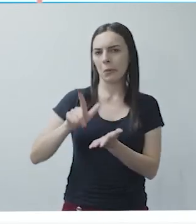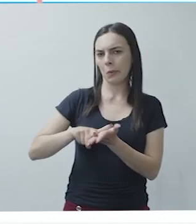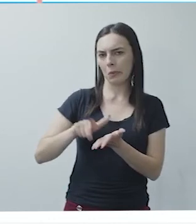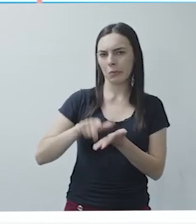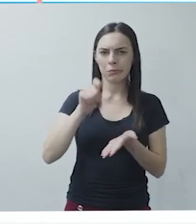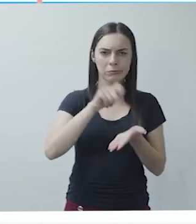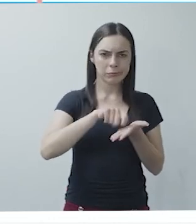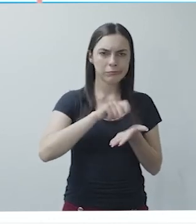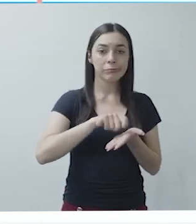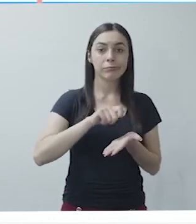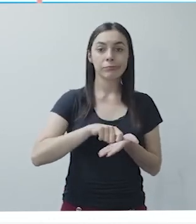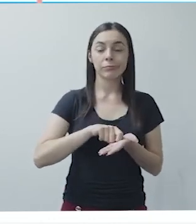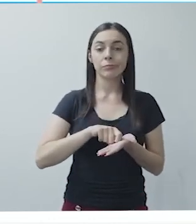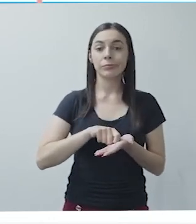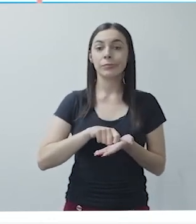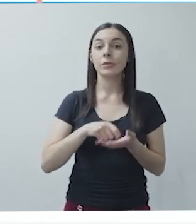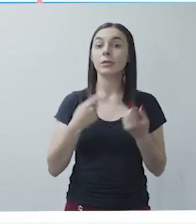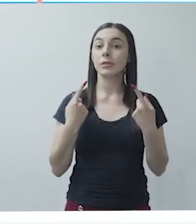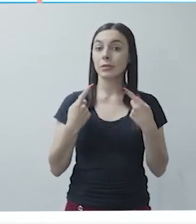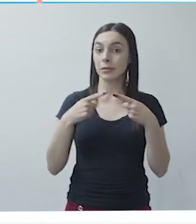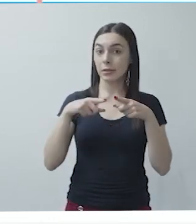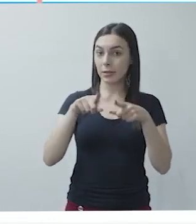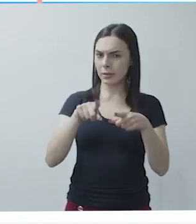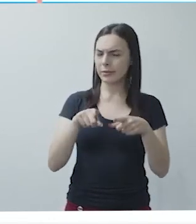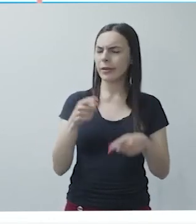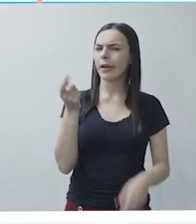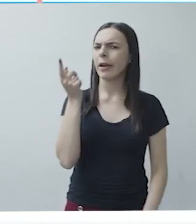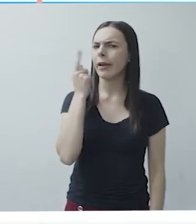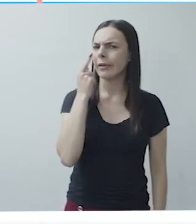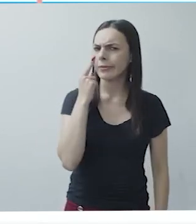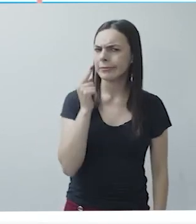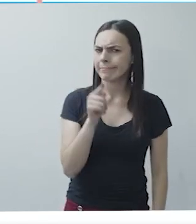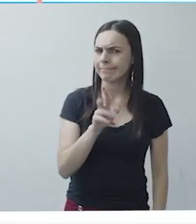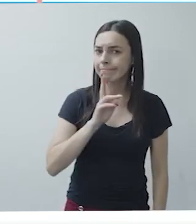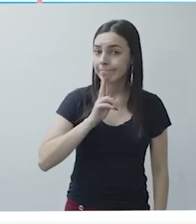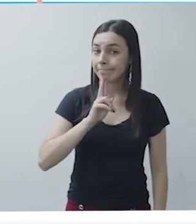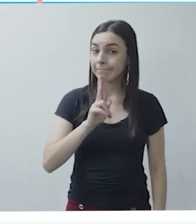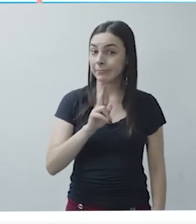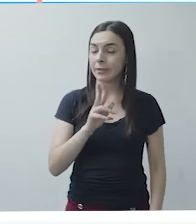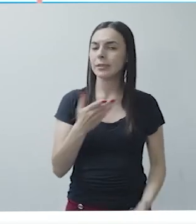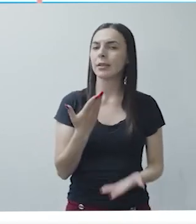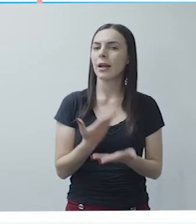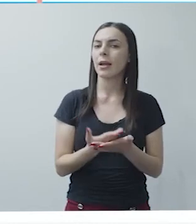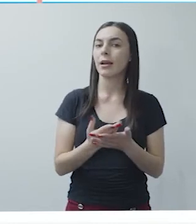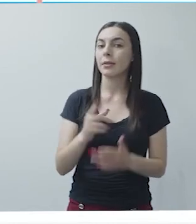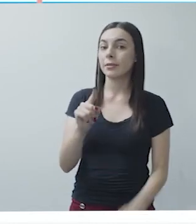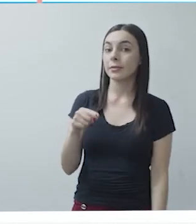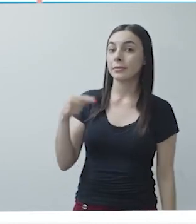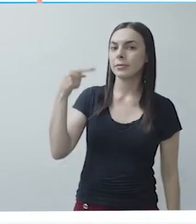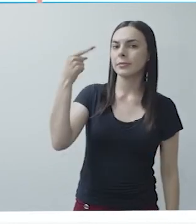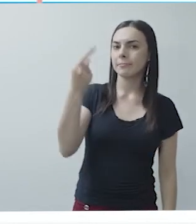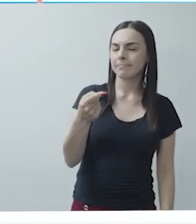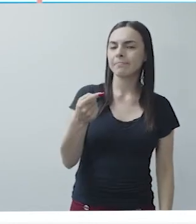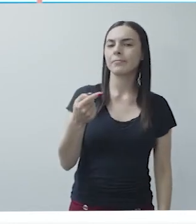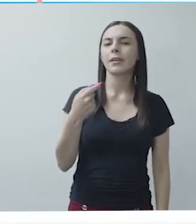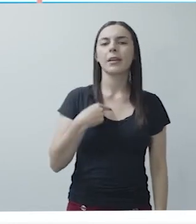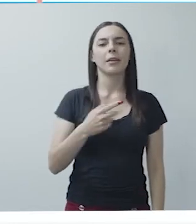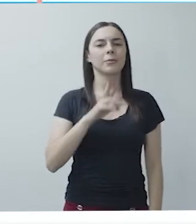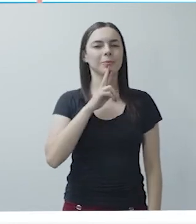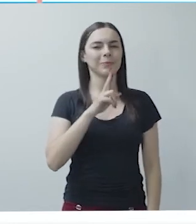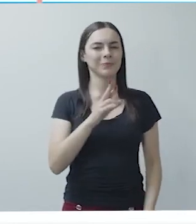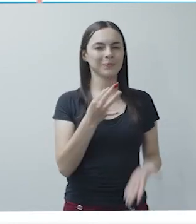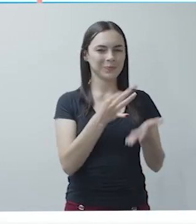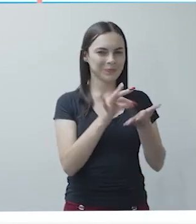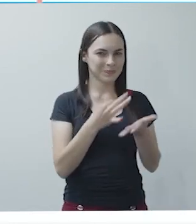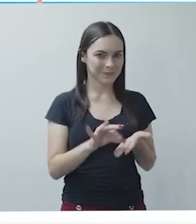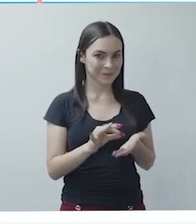tá? E este desafio, eu quero ver vocês resolvendo. E na próxima aula, eu trago o resultado dele,